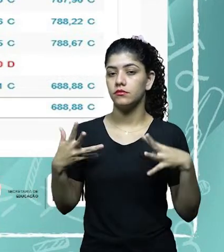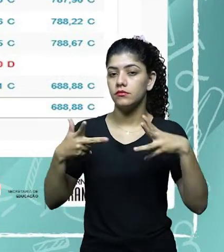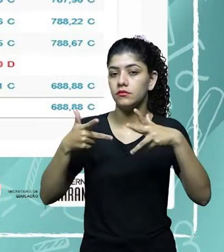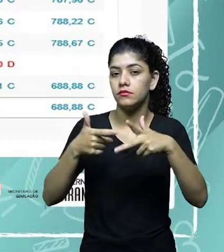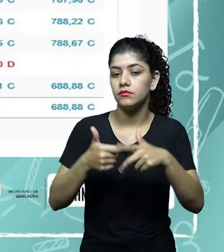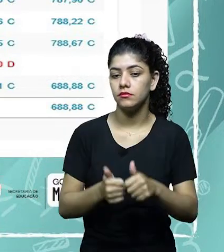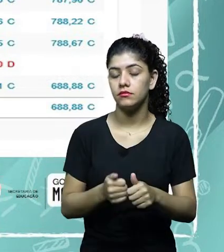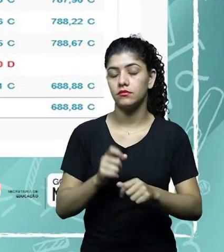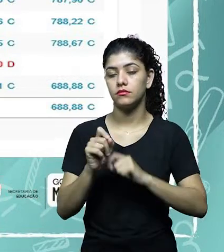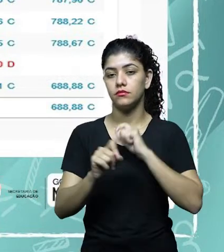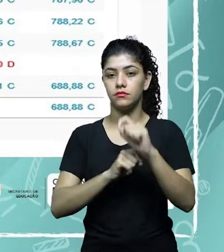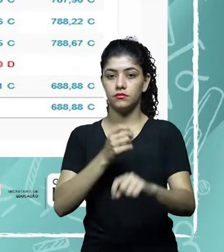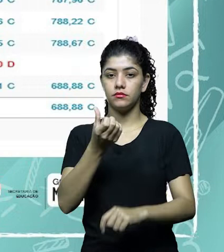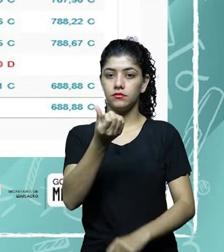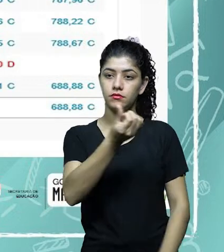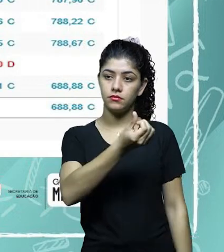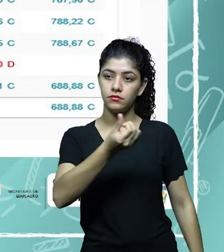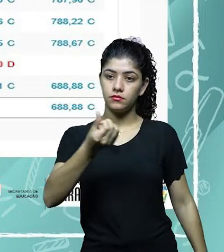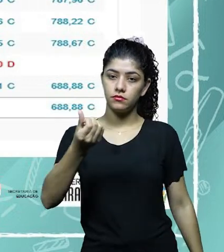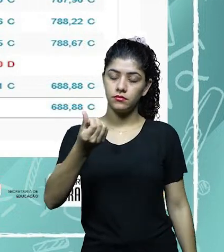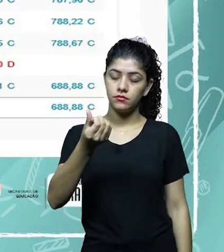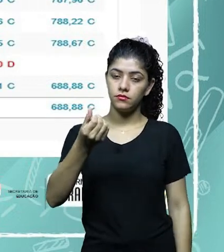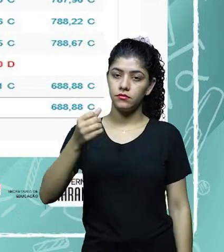total de R$